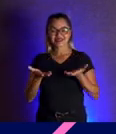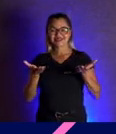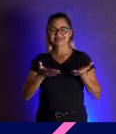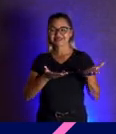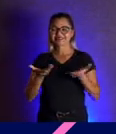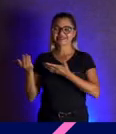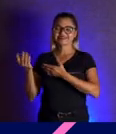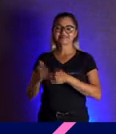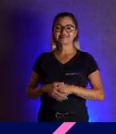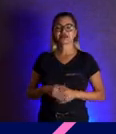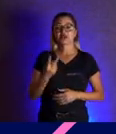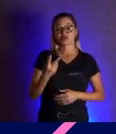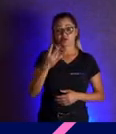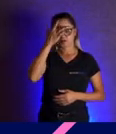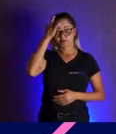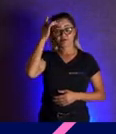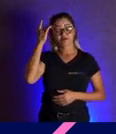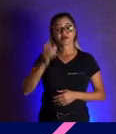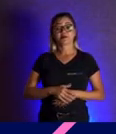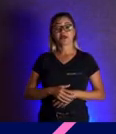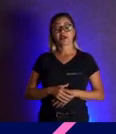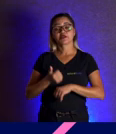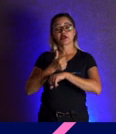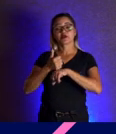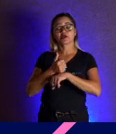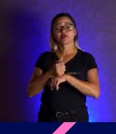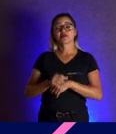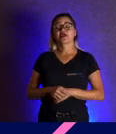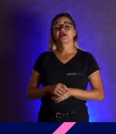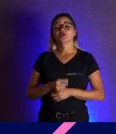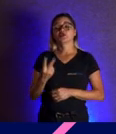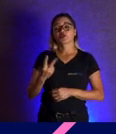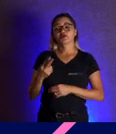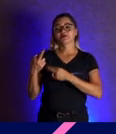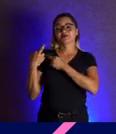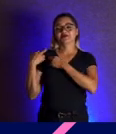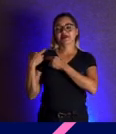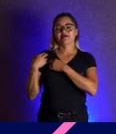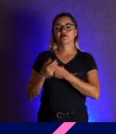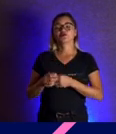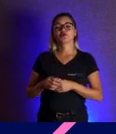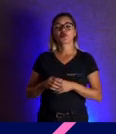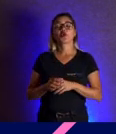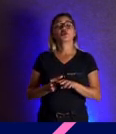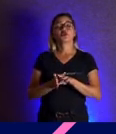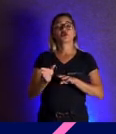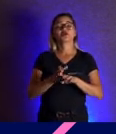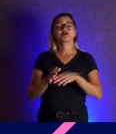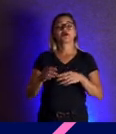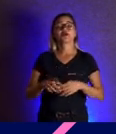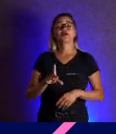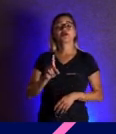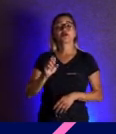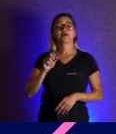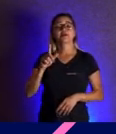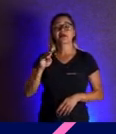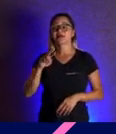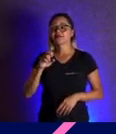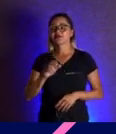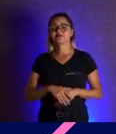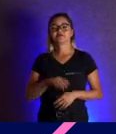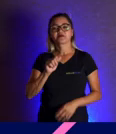E duas pessoas que também acumulam funções, mas que estão hoje no Conselho Deliberativo, no nosso Conselho de Governança, Aide